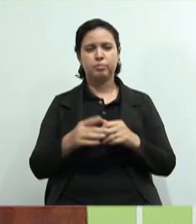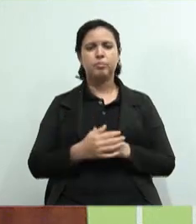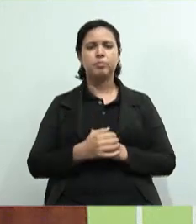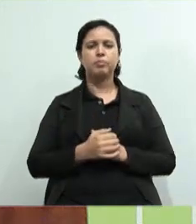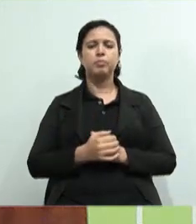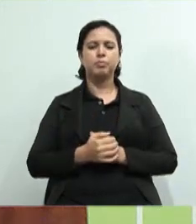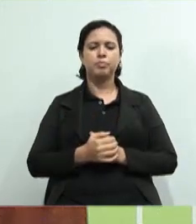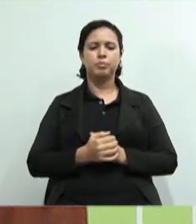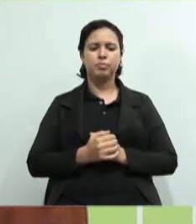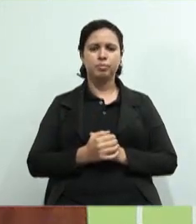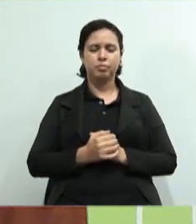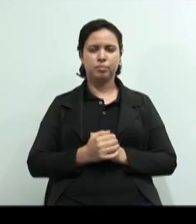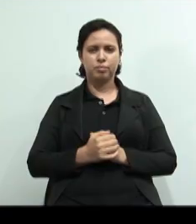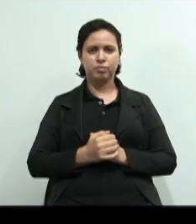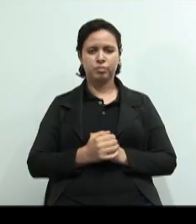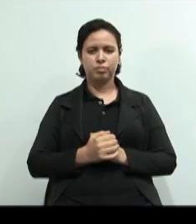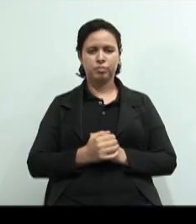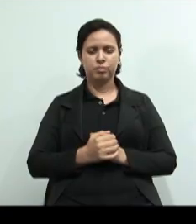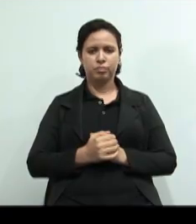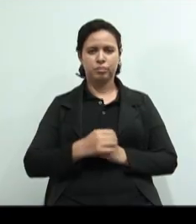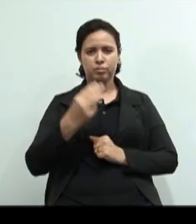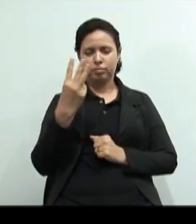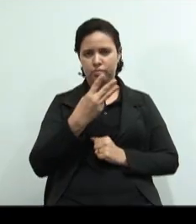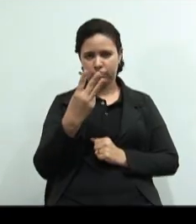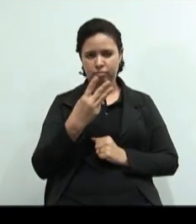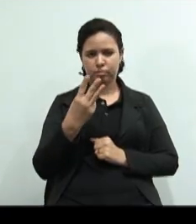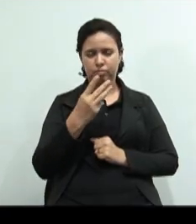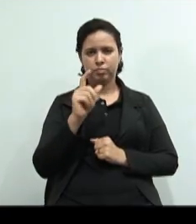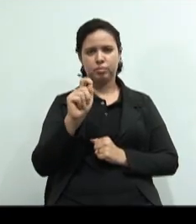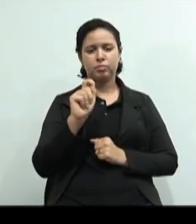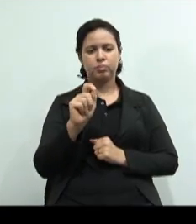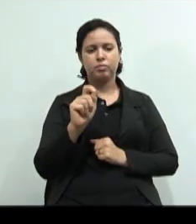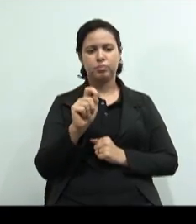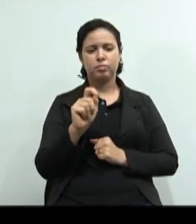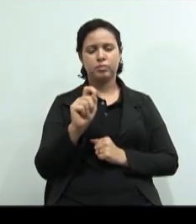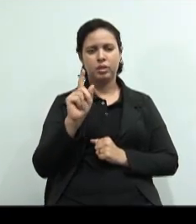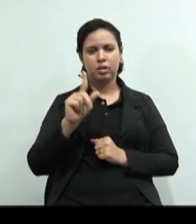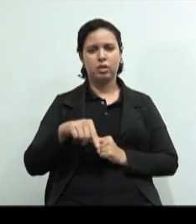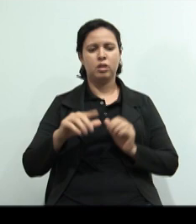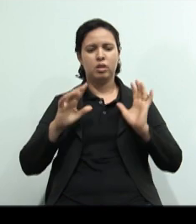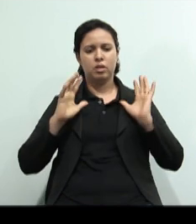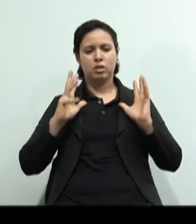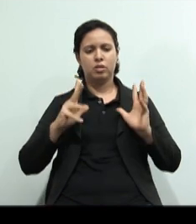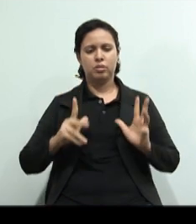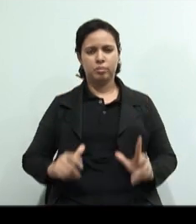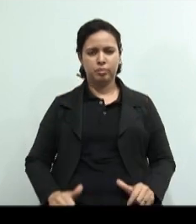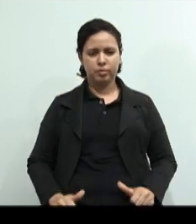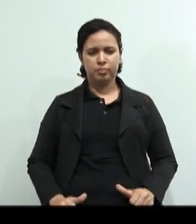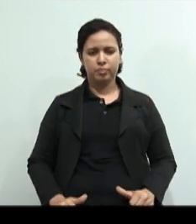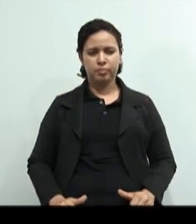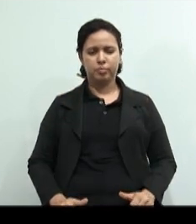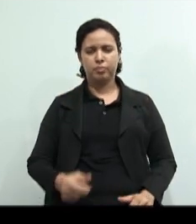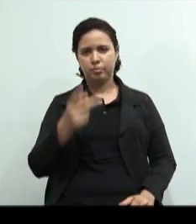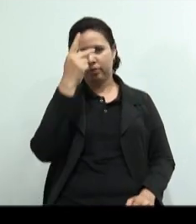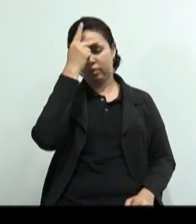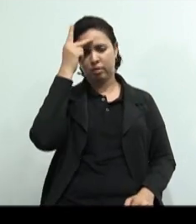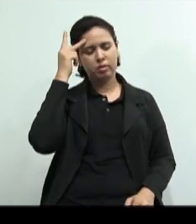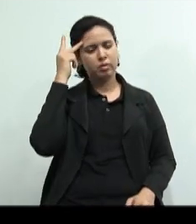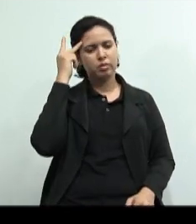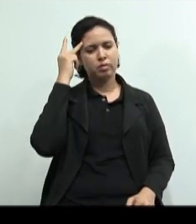frente. O terceiro senso é o senso de limpeza. As pessoas devem